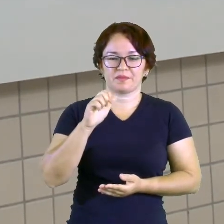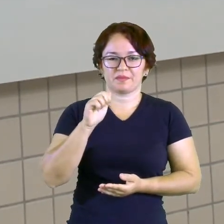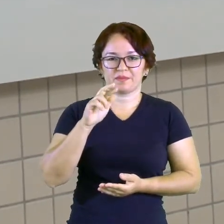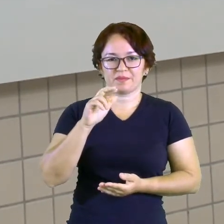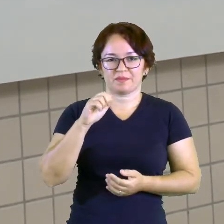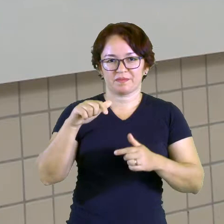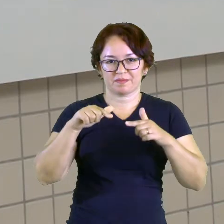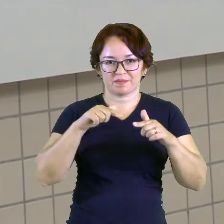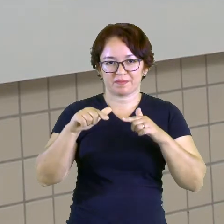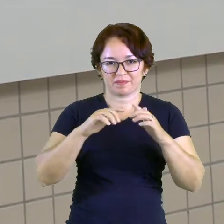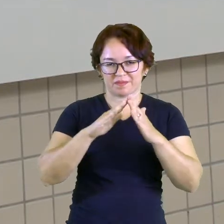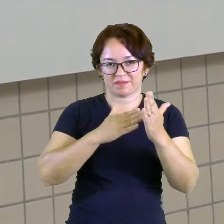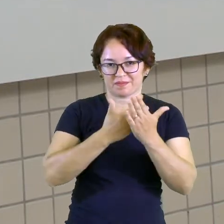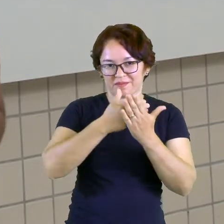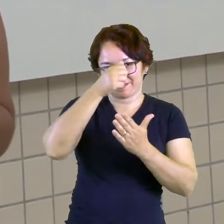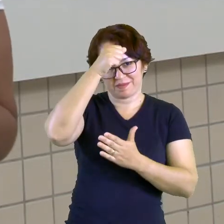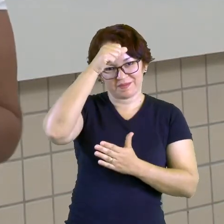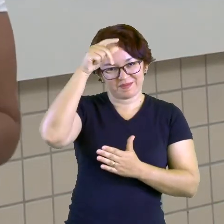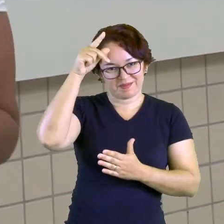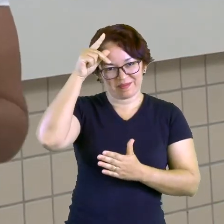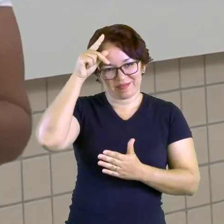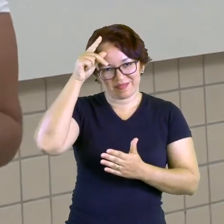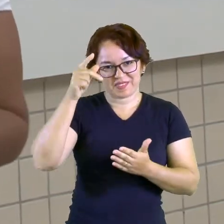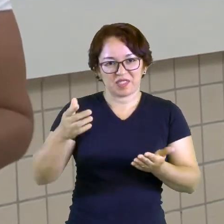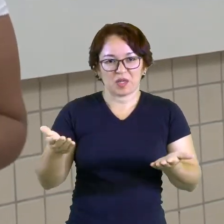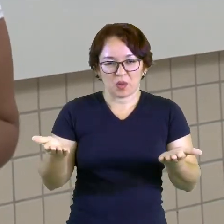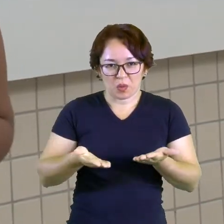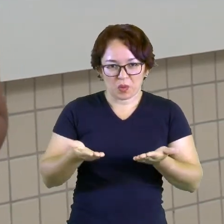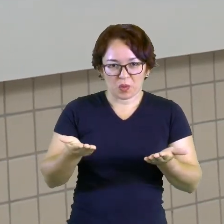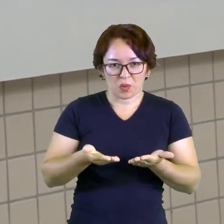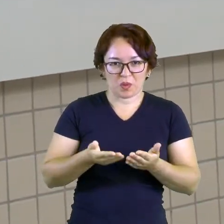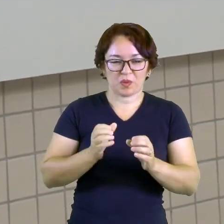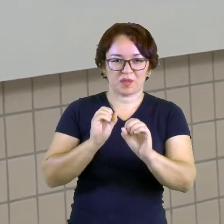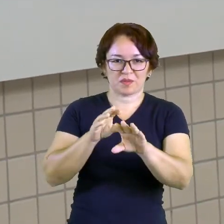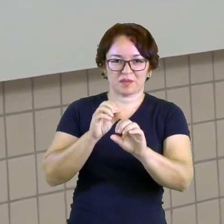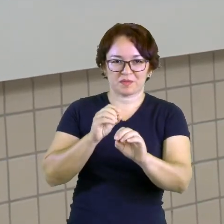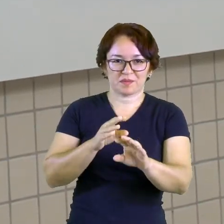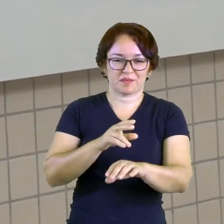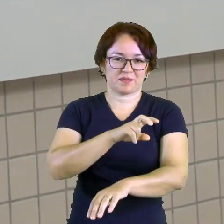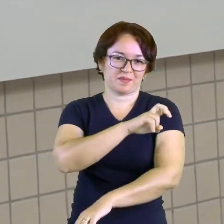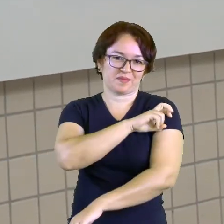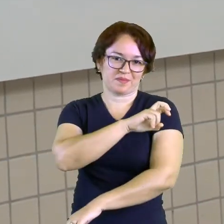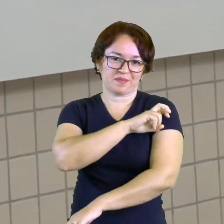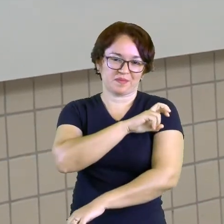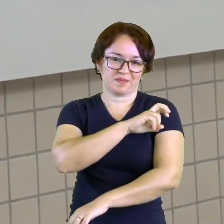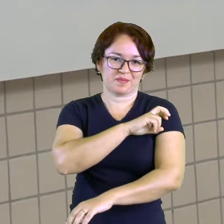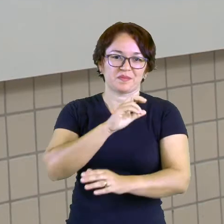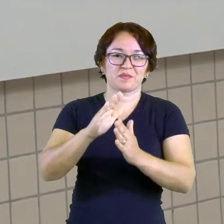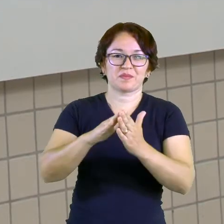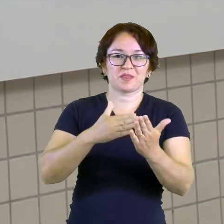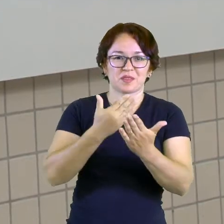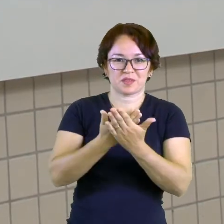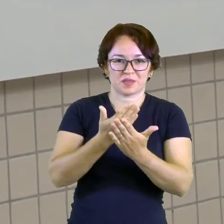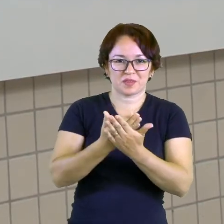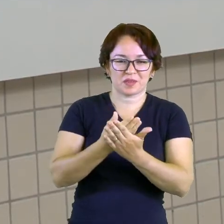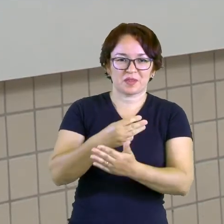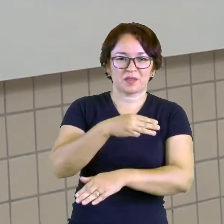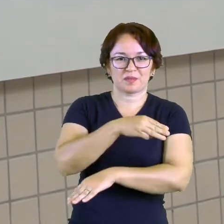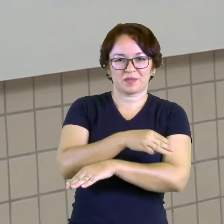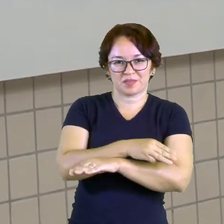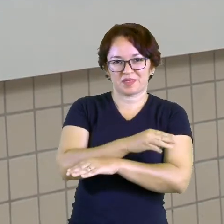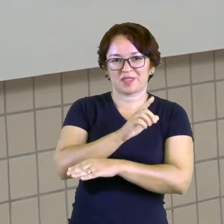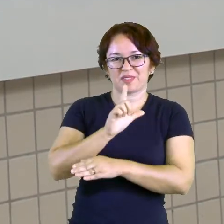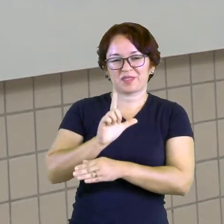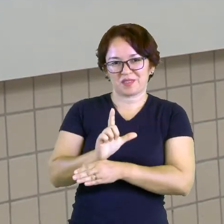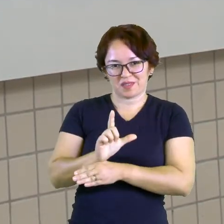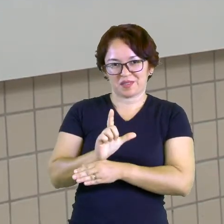Palmas. Hoje estou como professora do 5º ano da Escola Municipal Monteiro Lobato. Estou aqui junto com vocês